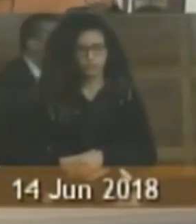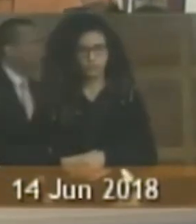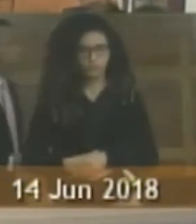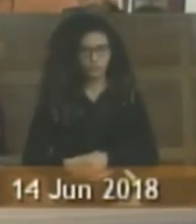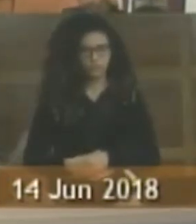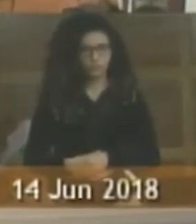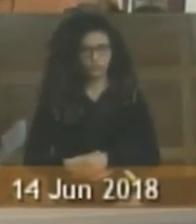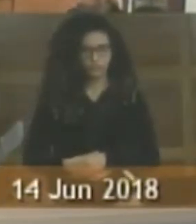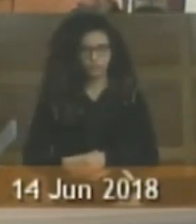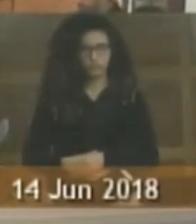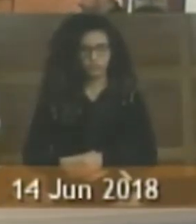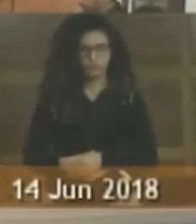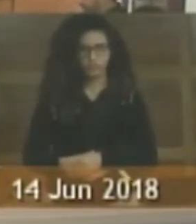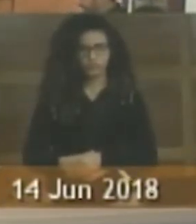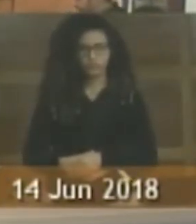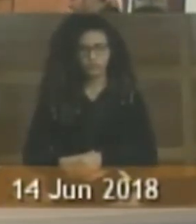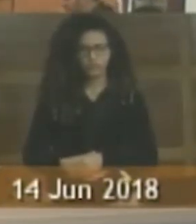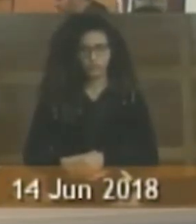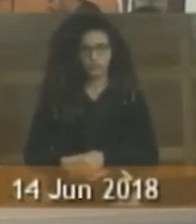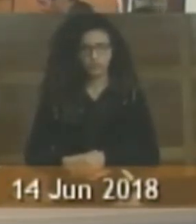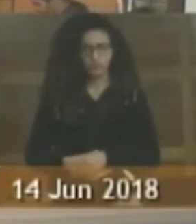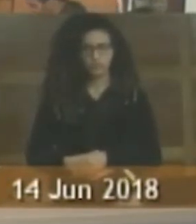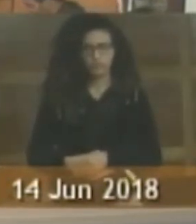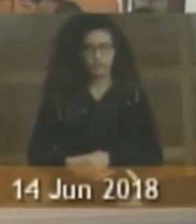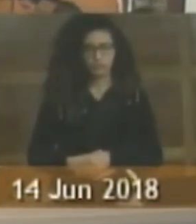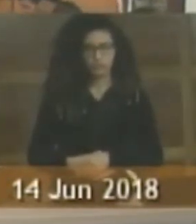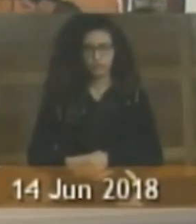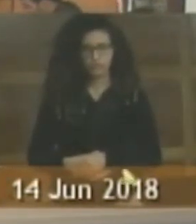Cadê você, filho? Lembrei de mais coisa.